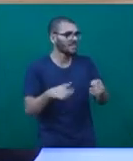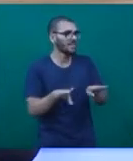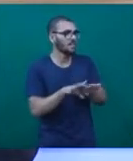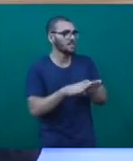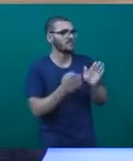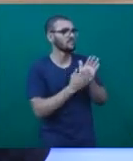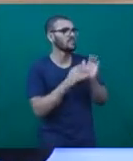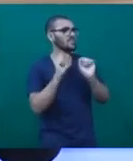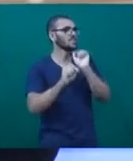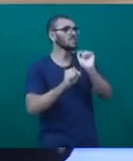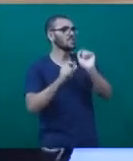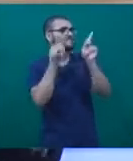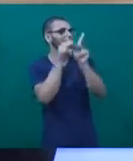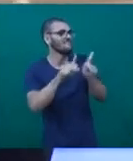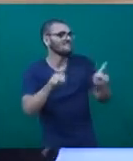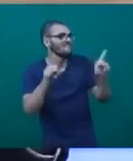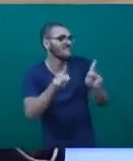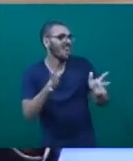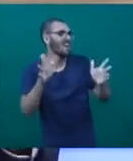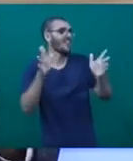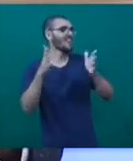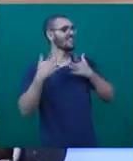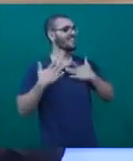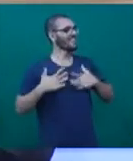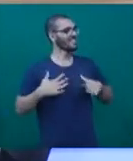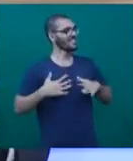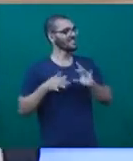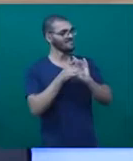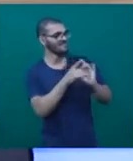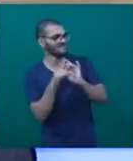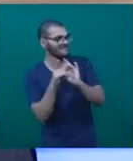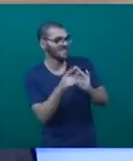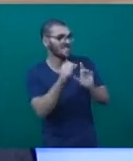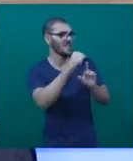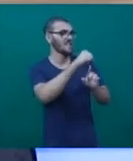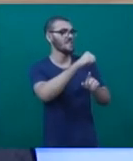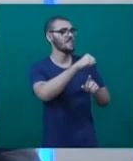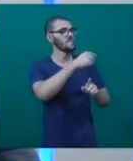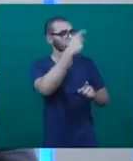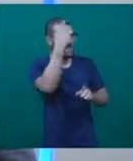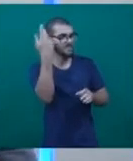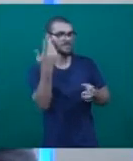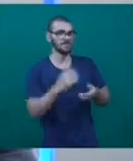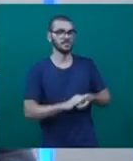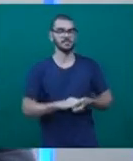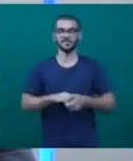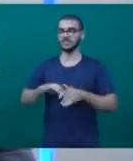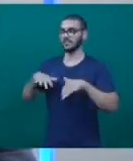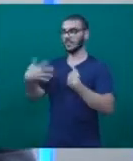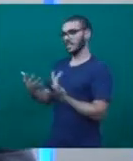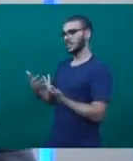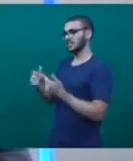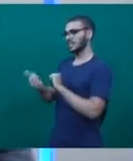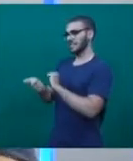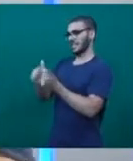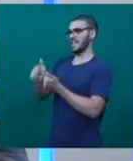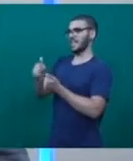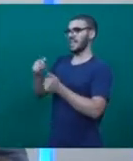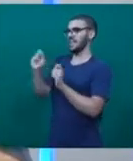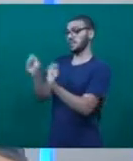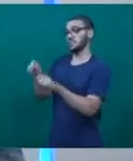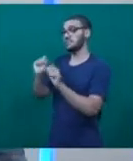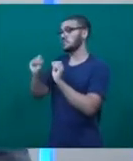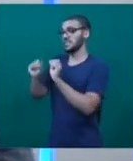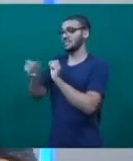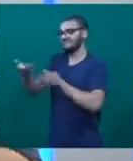esse propósito, né, de promover a paz, a tranquilidade e juntar essas pessoas, não é isso mesmo? Sim, o esporte ele é capaz, né, de socializar,